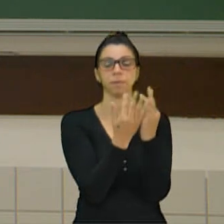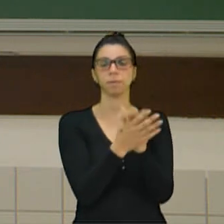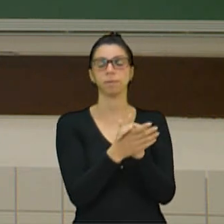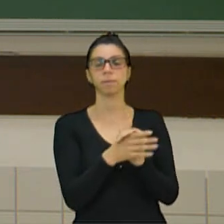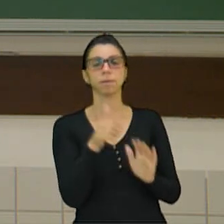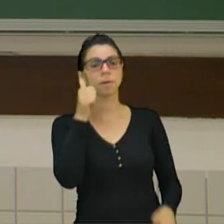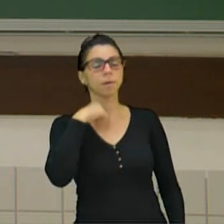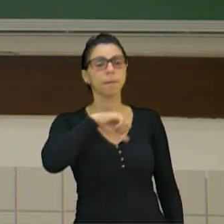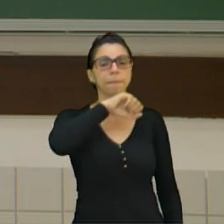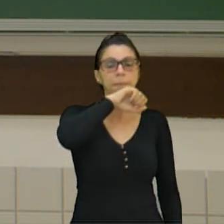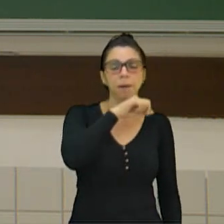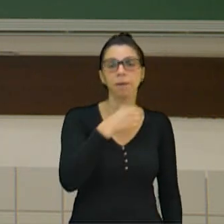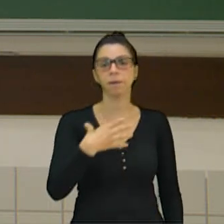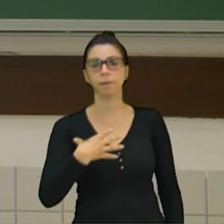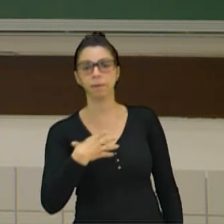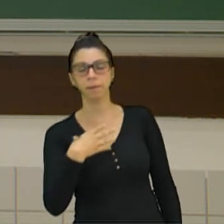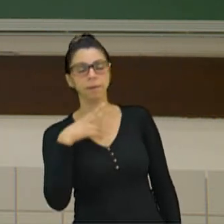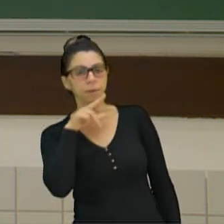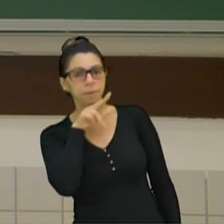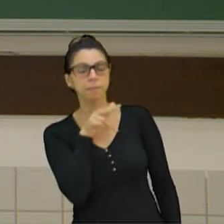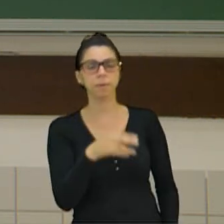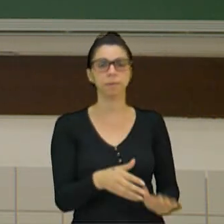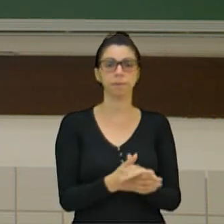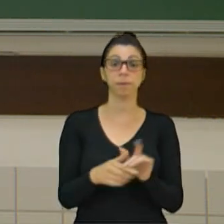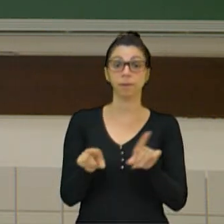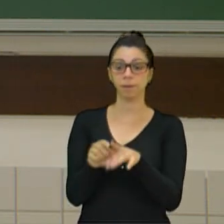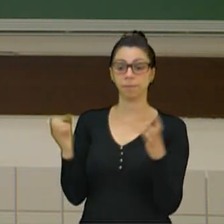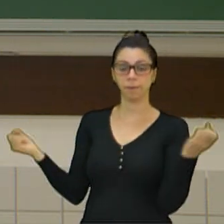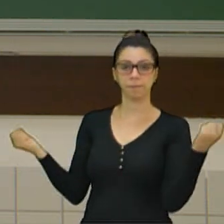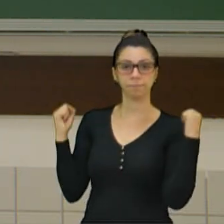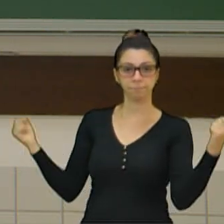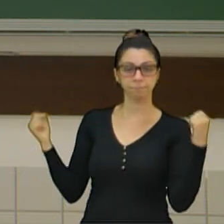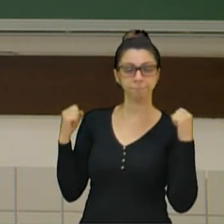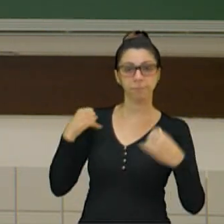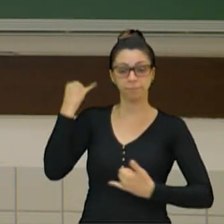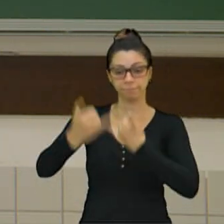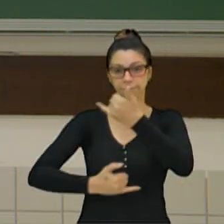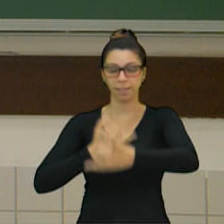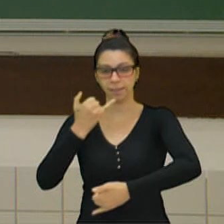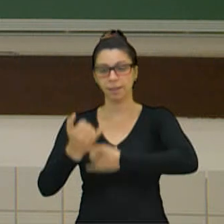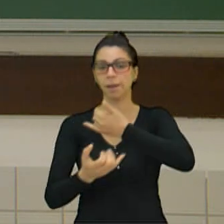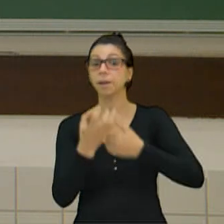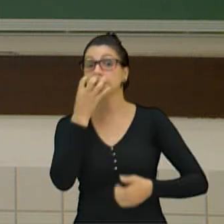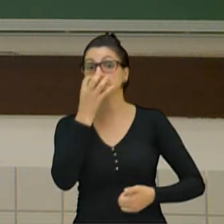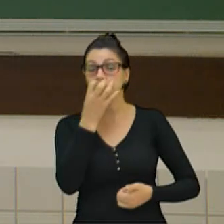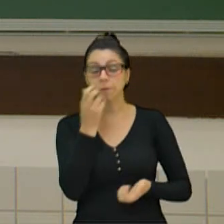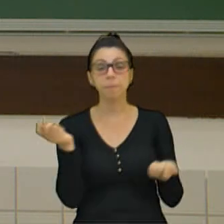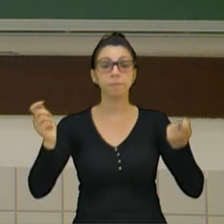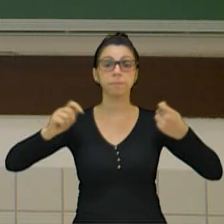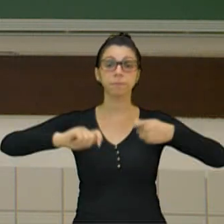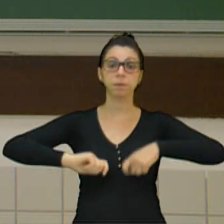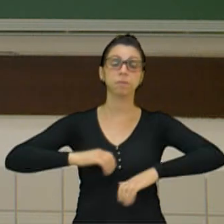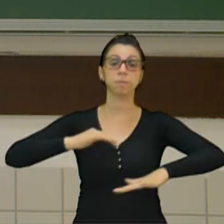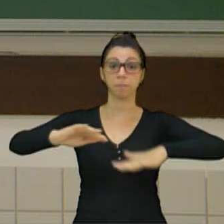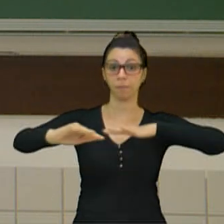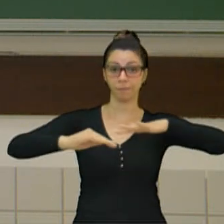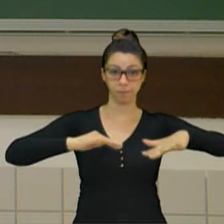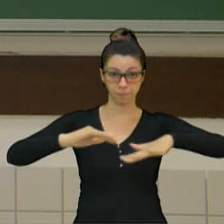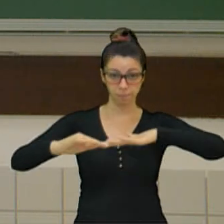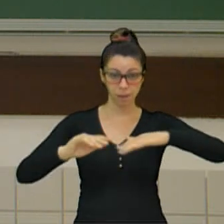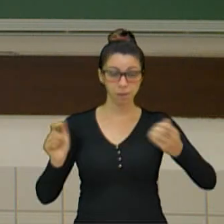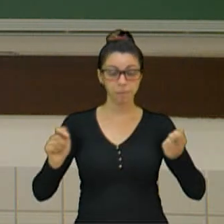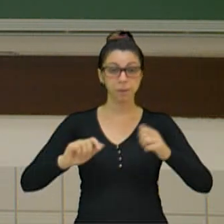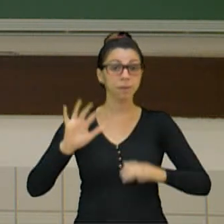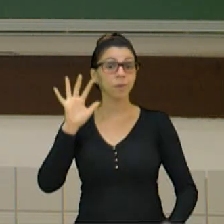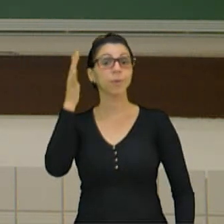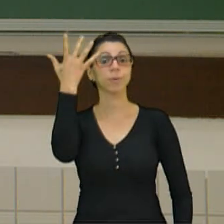mãe, seu irmão. Faz alguma atividade física, nem que seja correr lá fora um pouquinho com seu cachorro. Você precisa se manter em movimento para que as